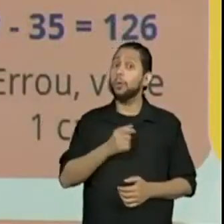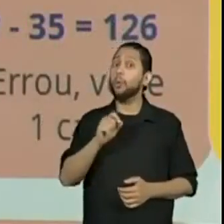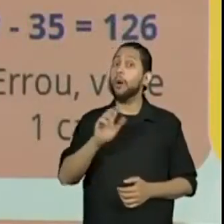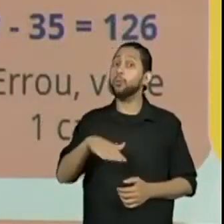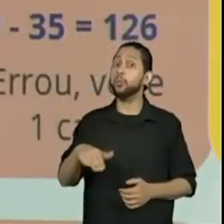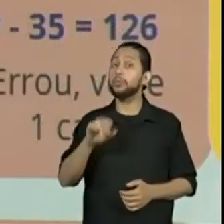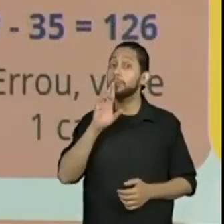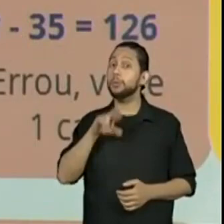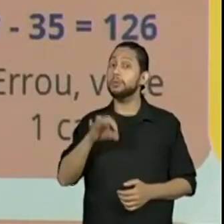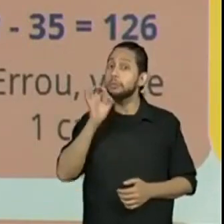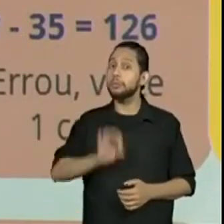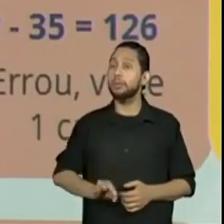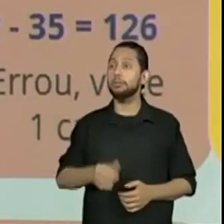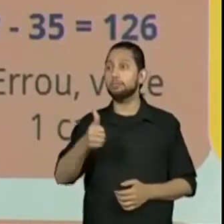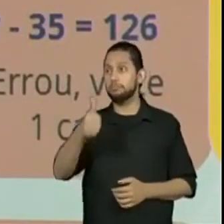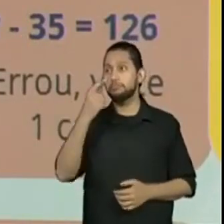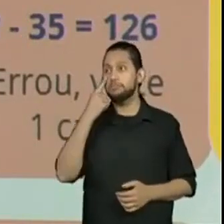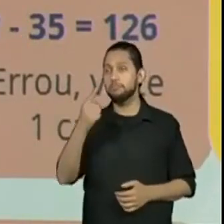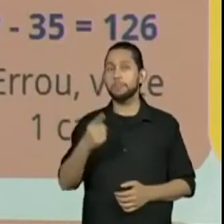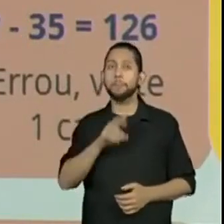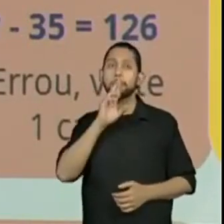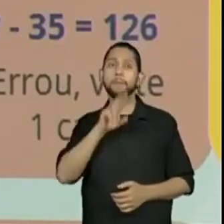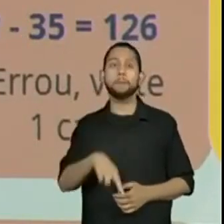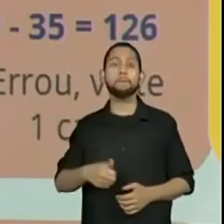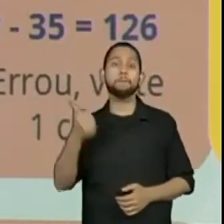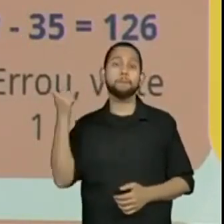Muito bem. Professora, a resposta é